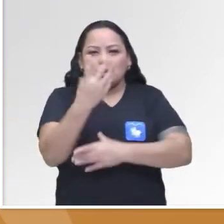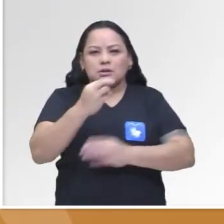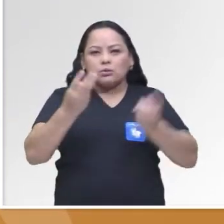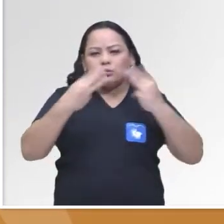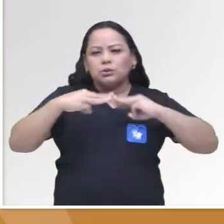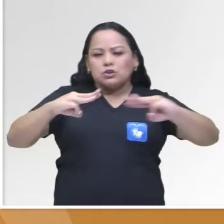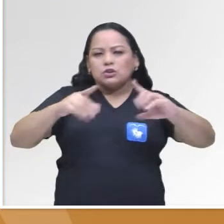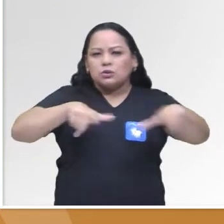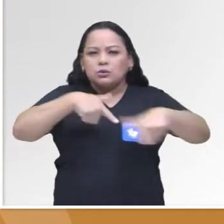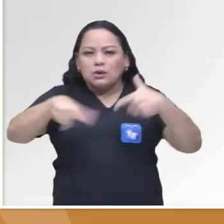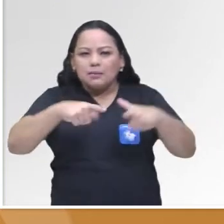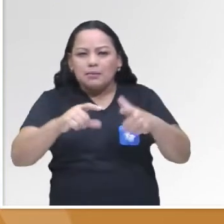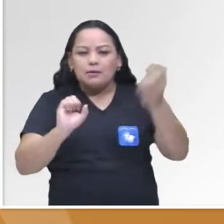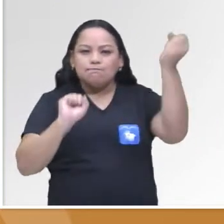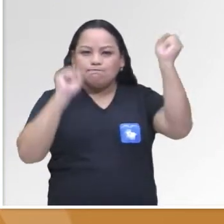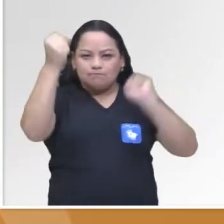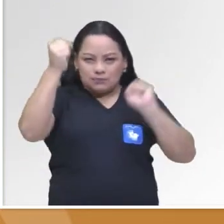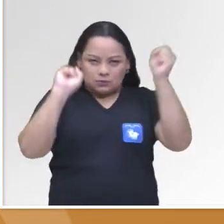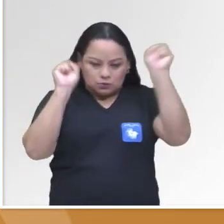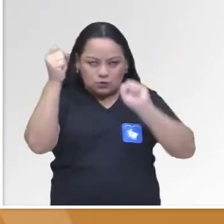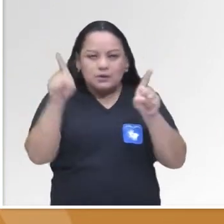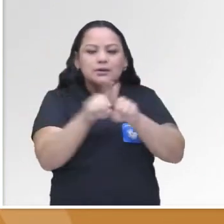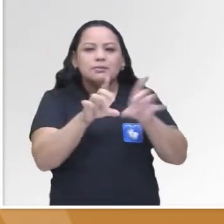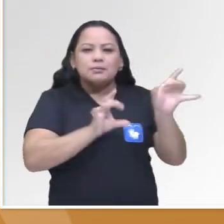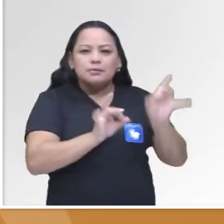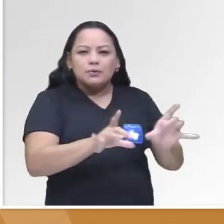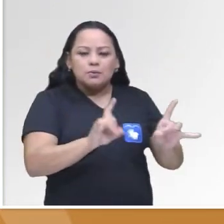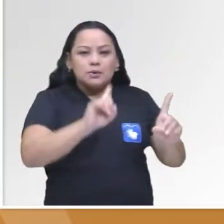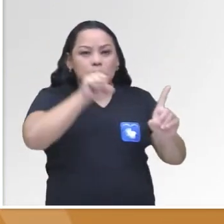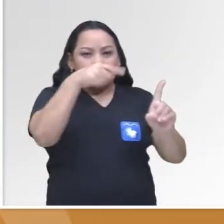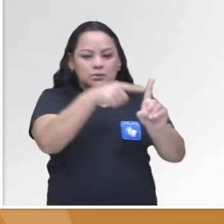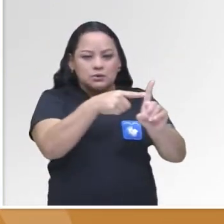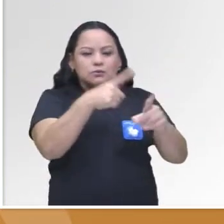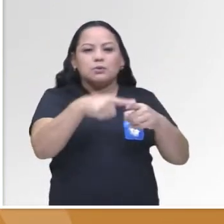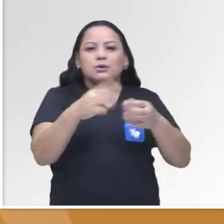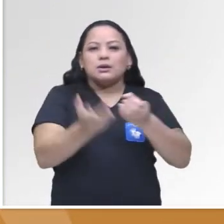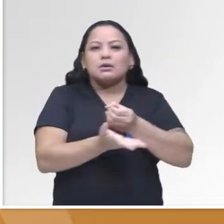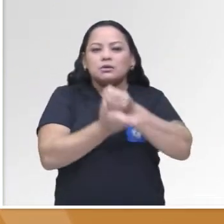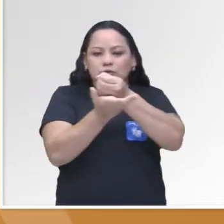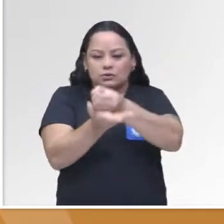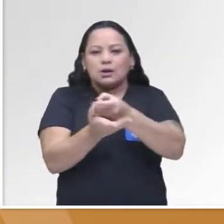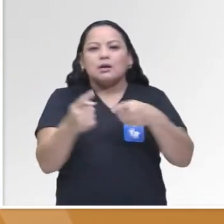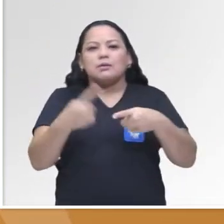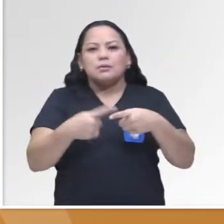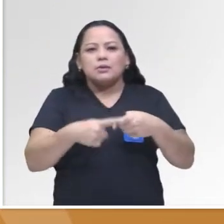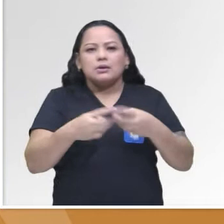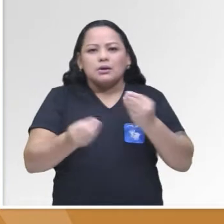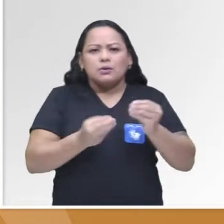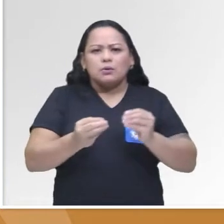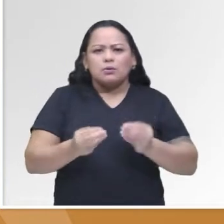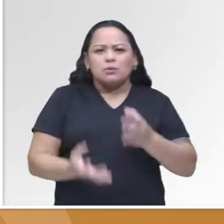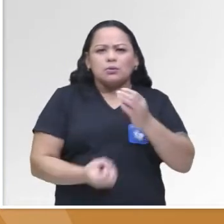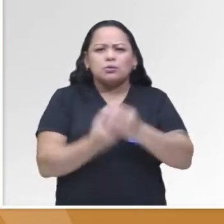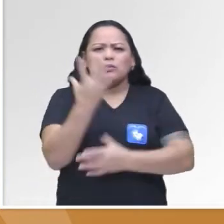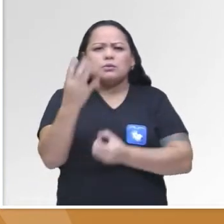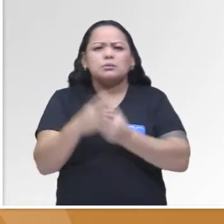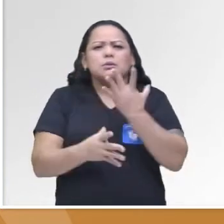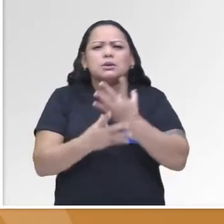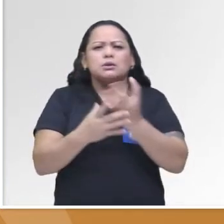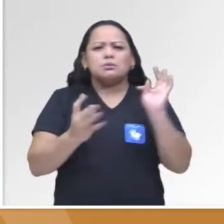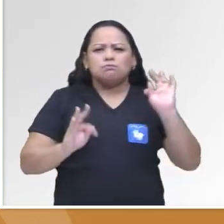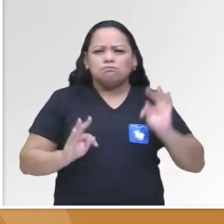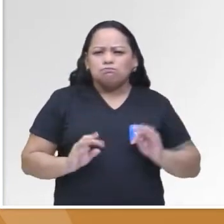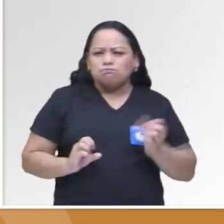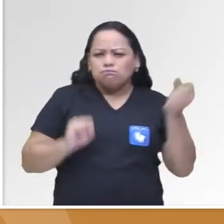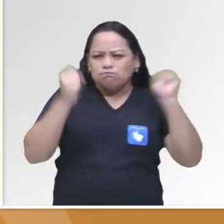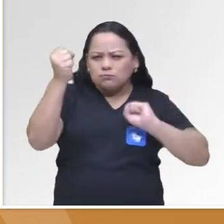Trabalho, Indústria e Comércio, com o objetivo de satisfazer com a grande elite de fábrica que cresciam